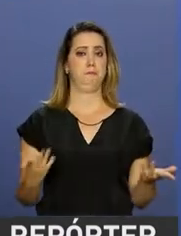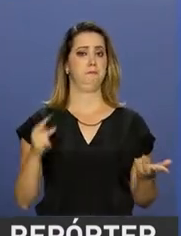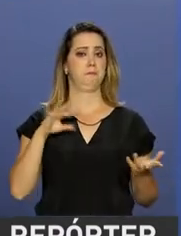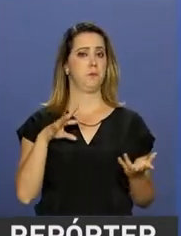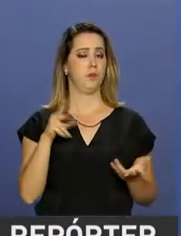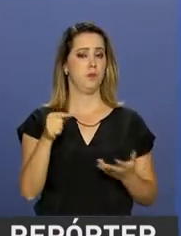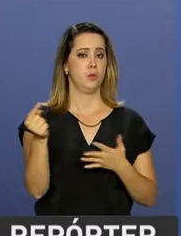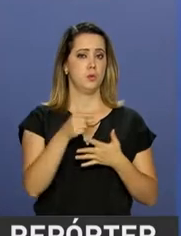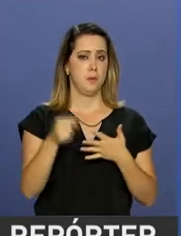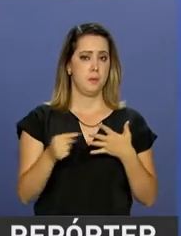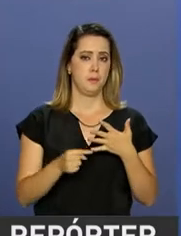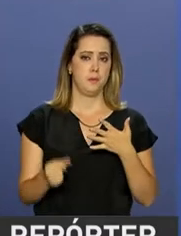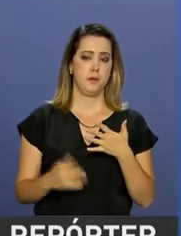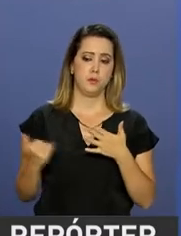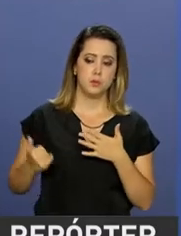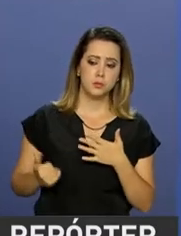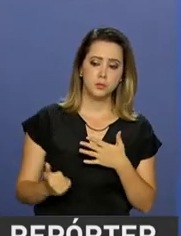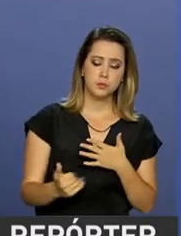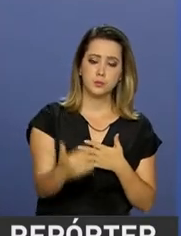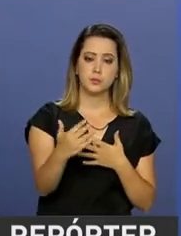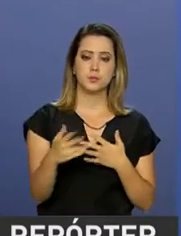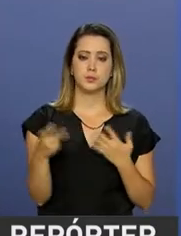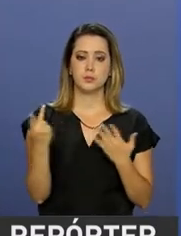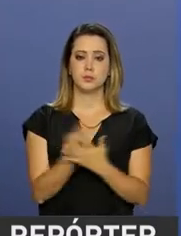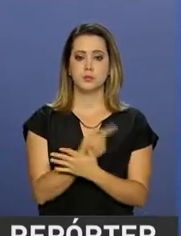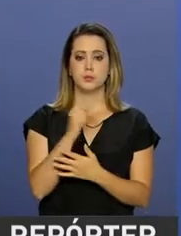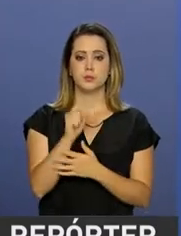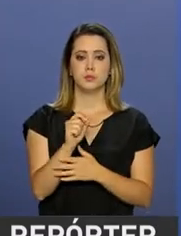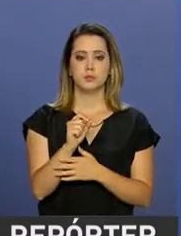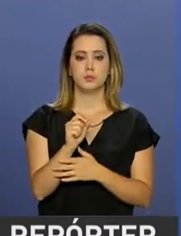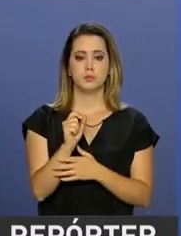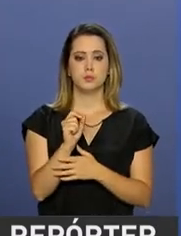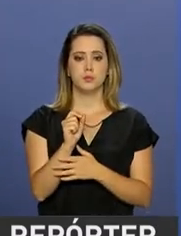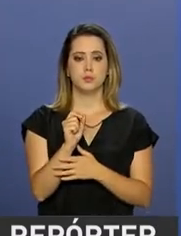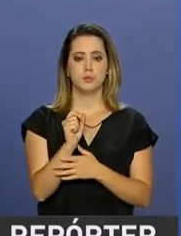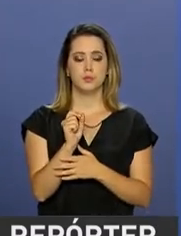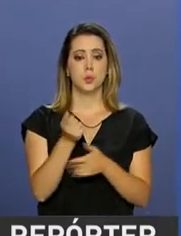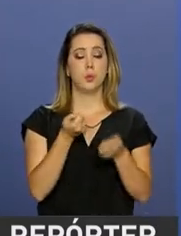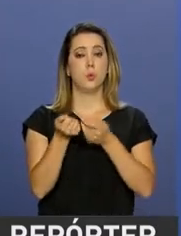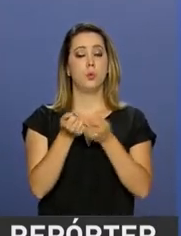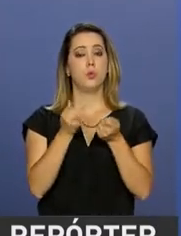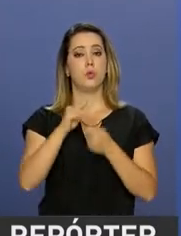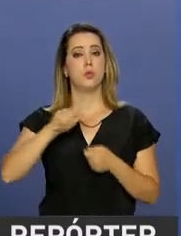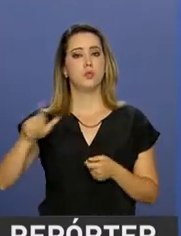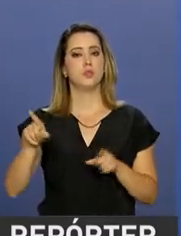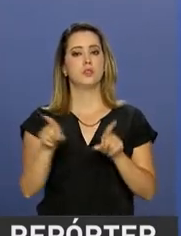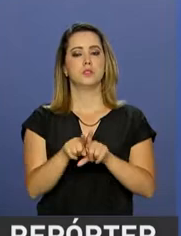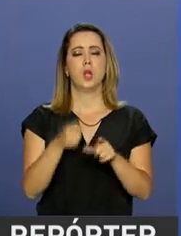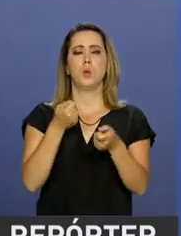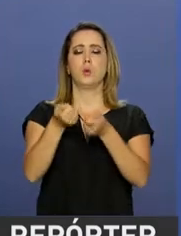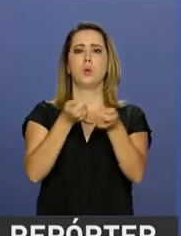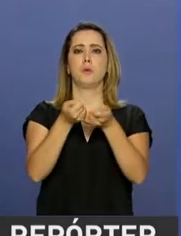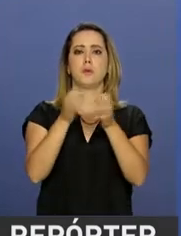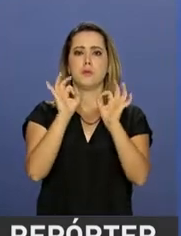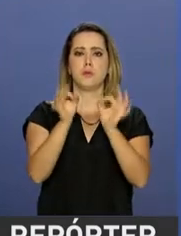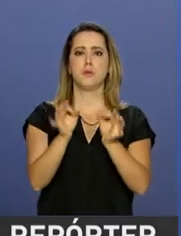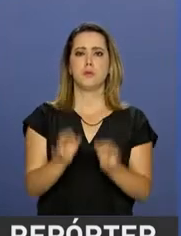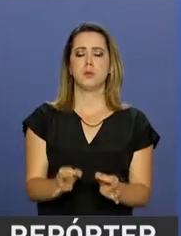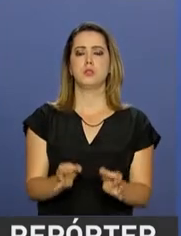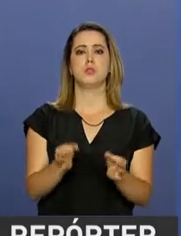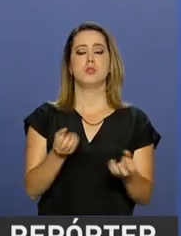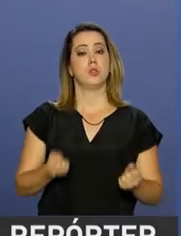série de reformas em andamento que fez com que o controle fiscal também muito rígido de